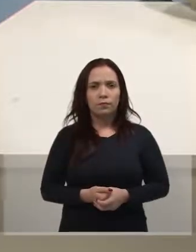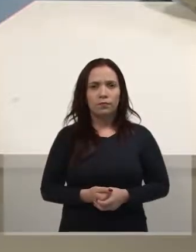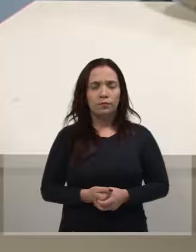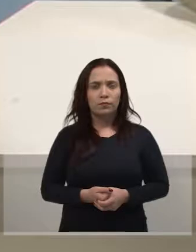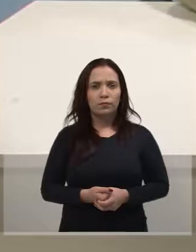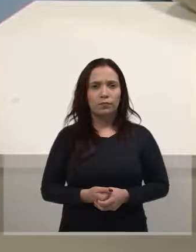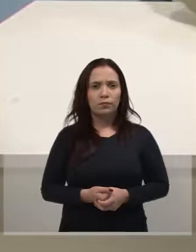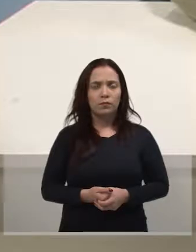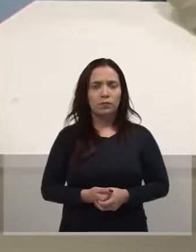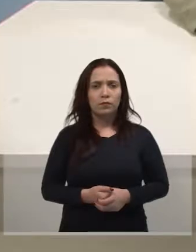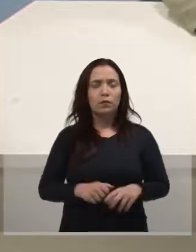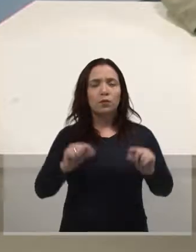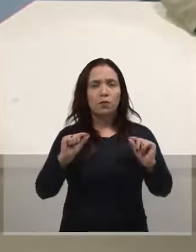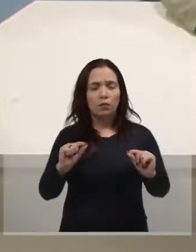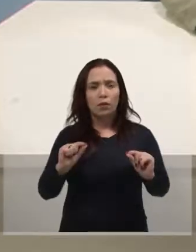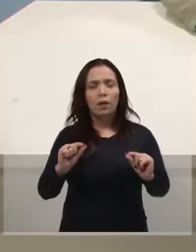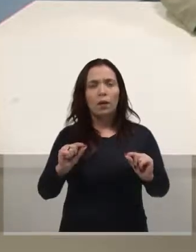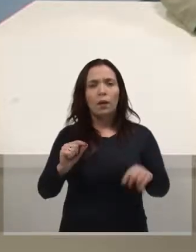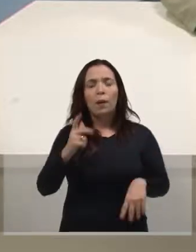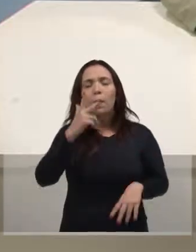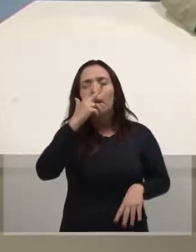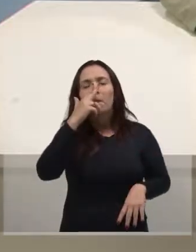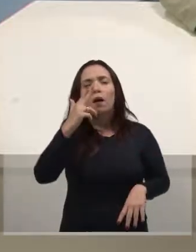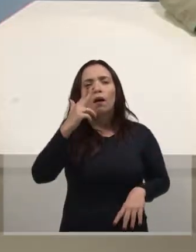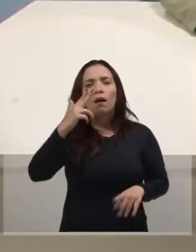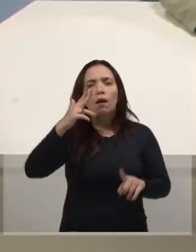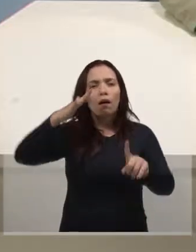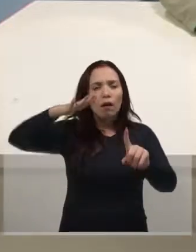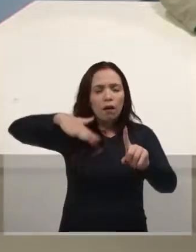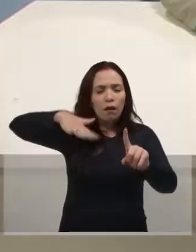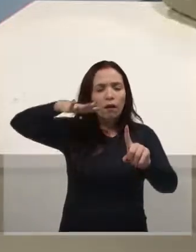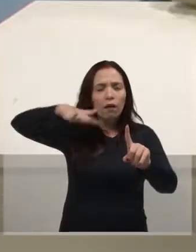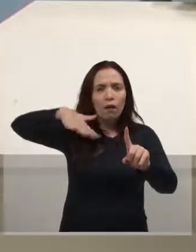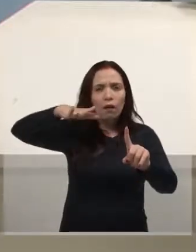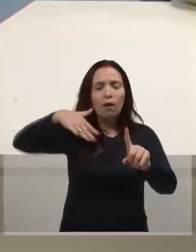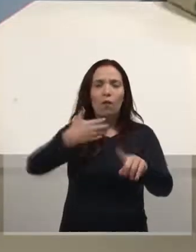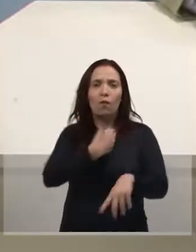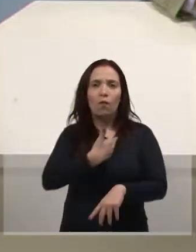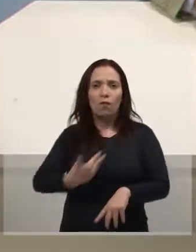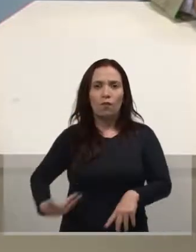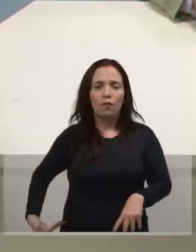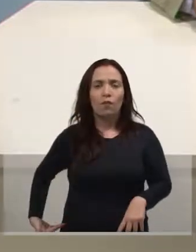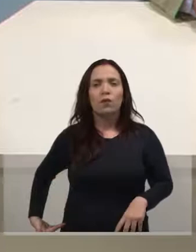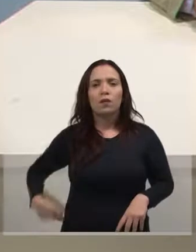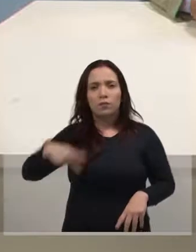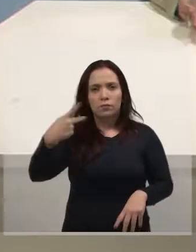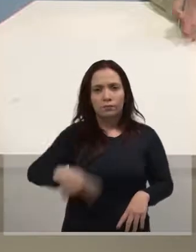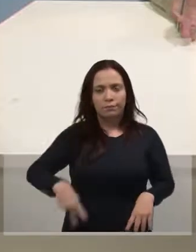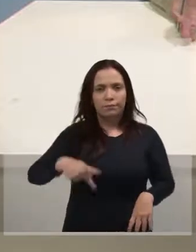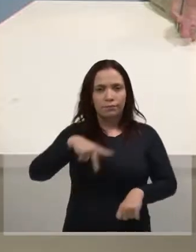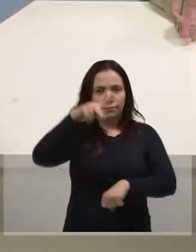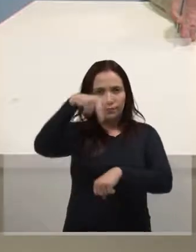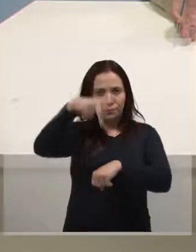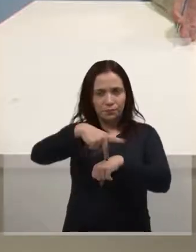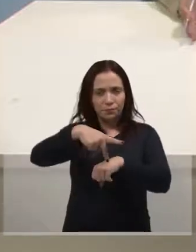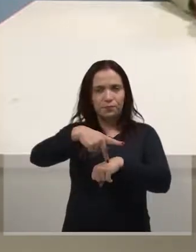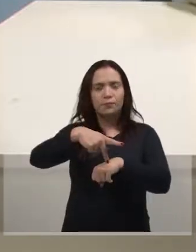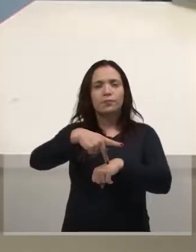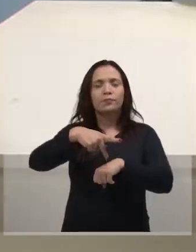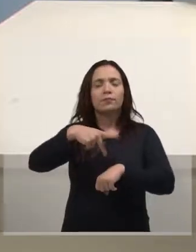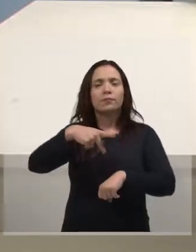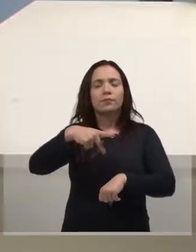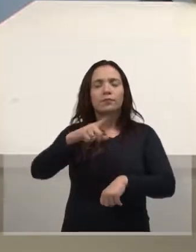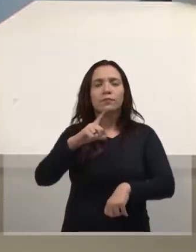comportamento de obediência, né? A necessidade de obediência do chefe do Poder Executivo dentro da República, que é o chefe de